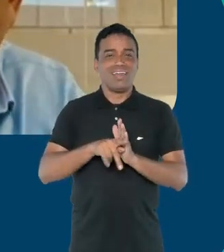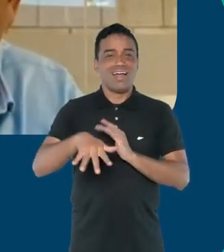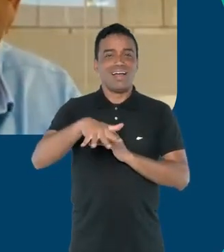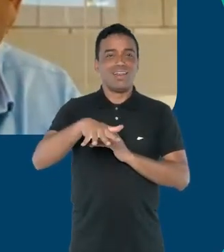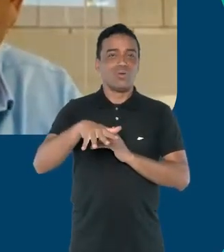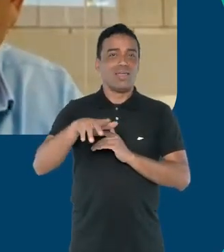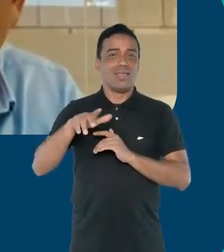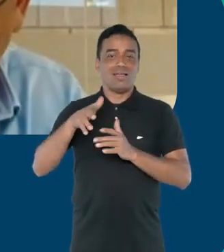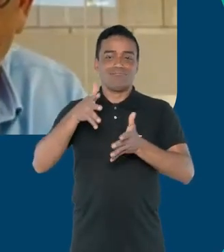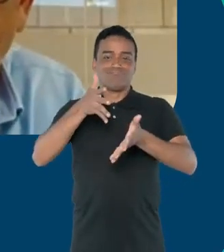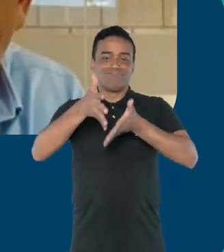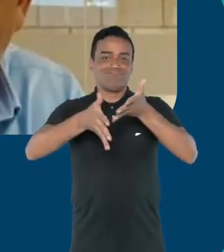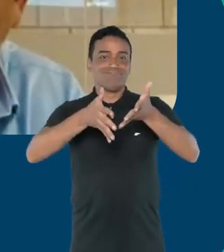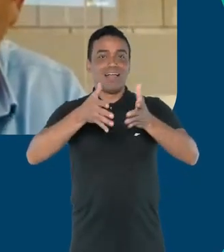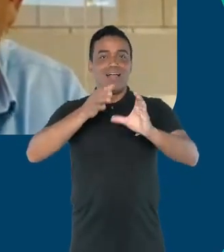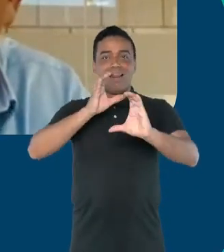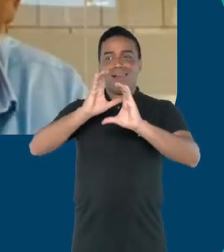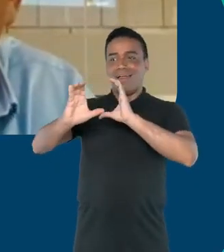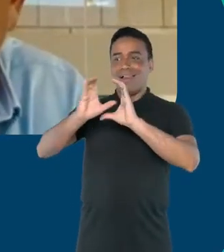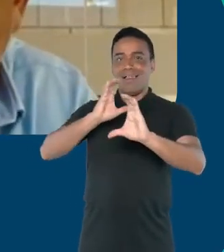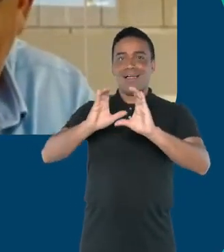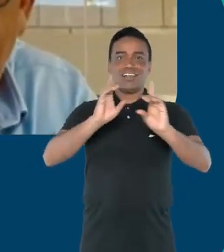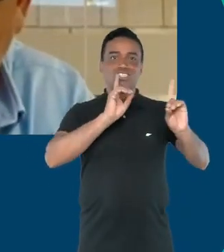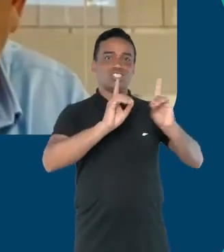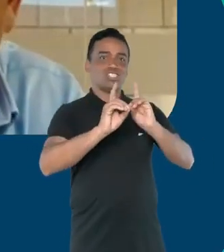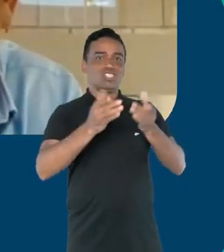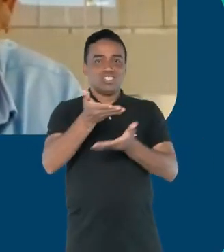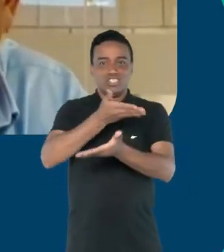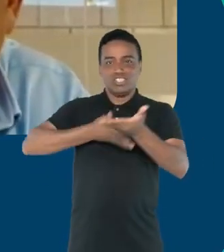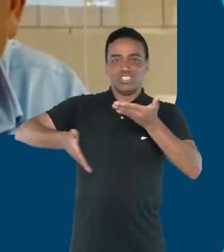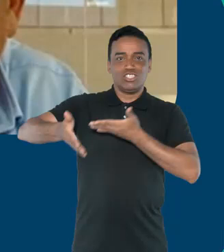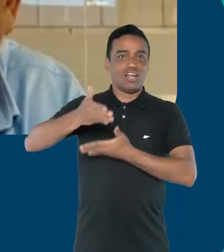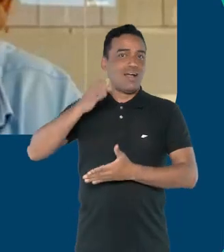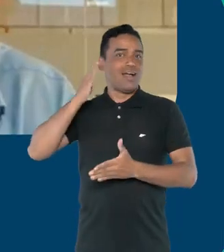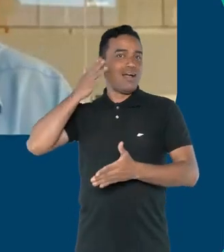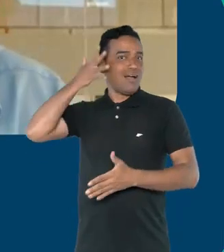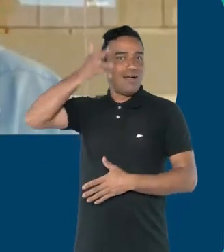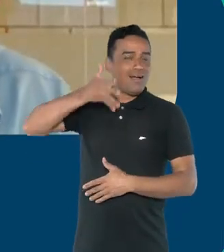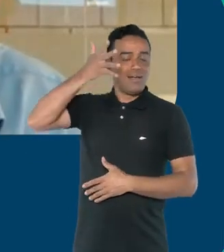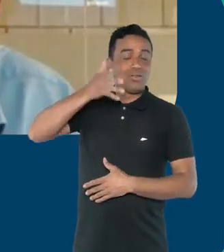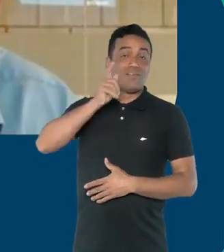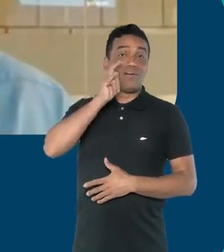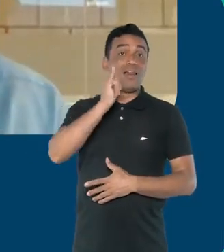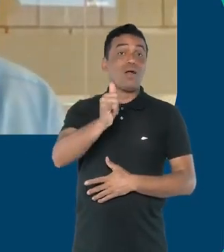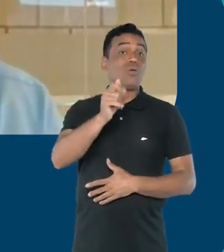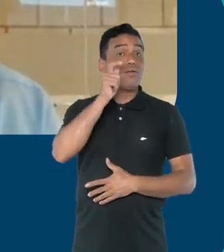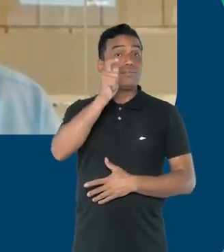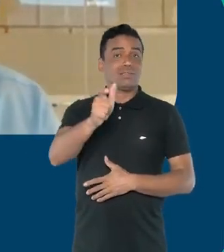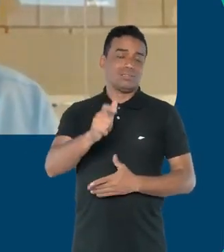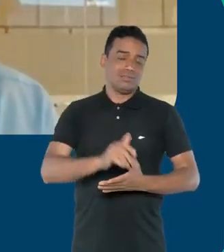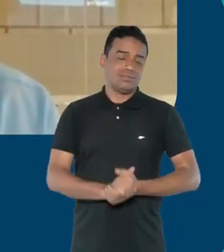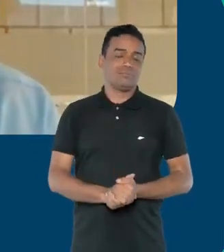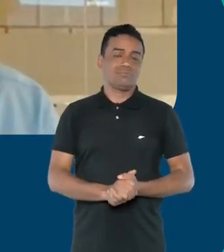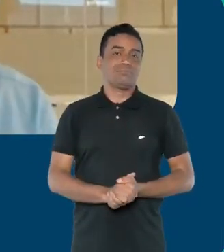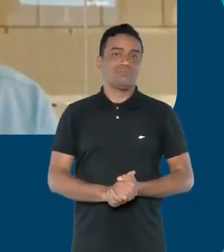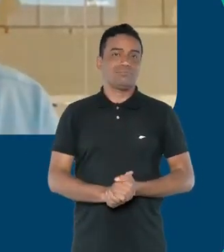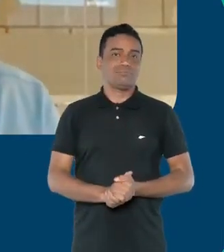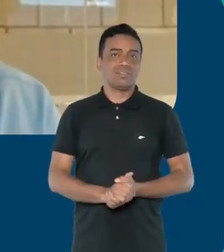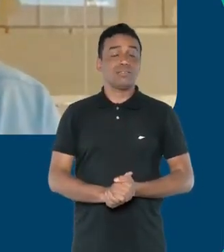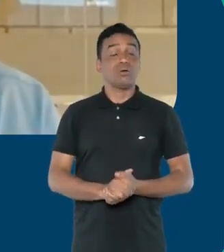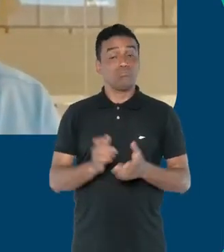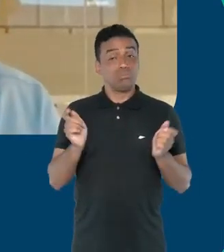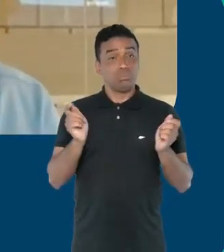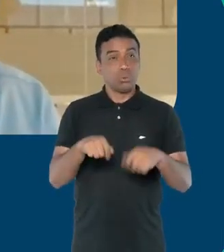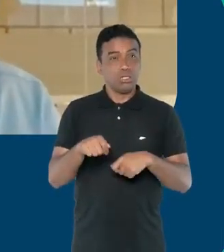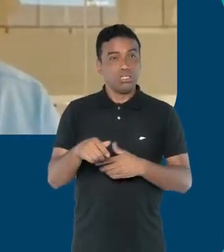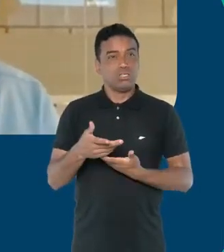das palavras, do diálogo, da conversação, né, da conversation, ele vai dizer uma coisa muito interessante, e por isso